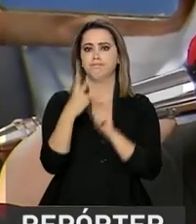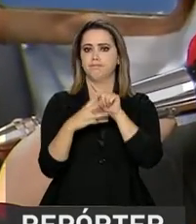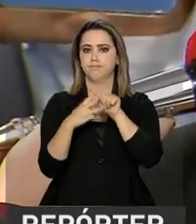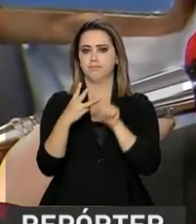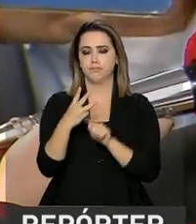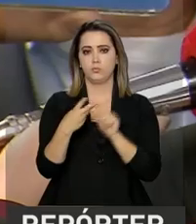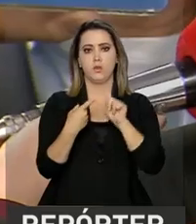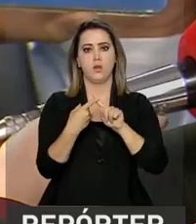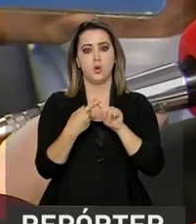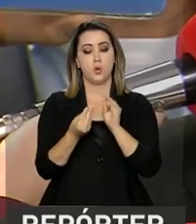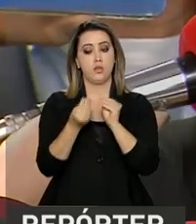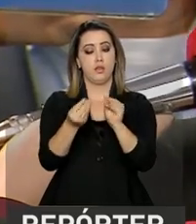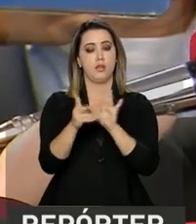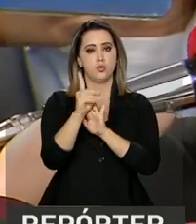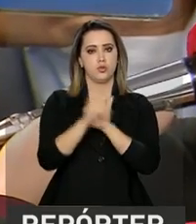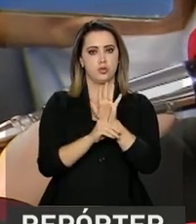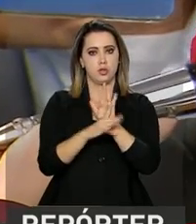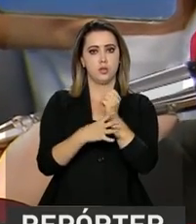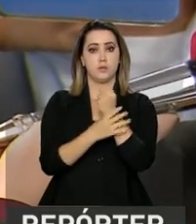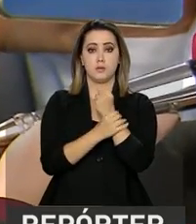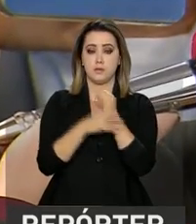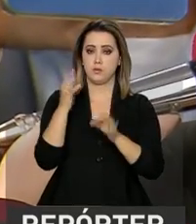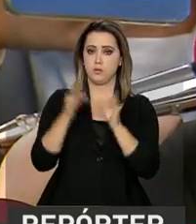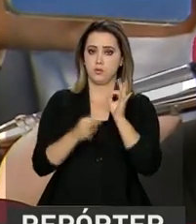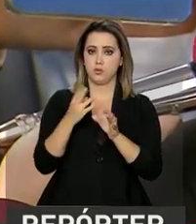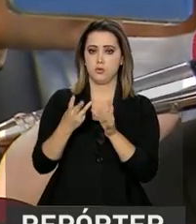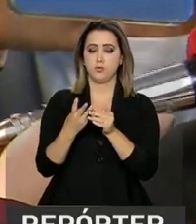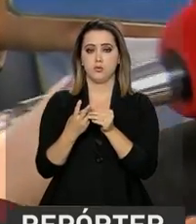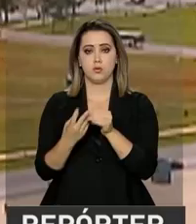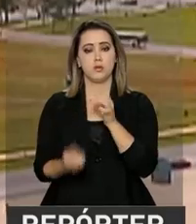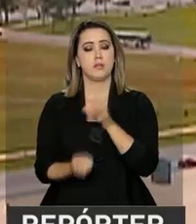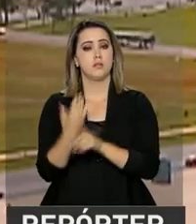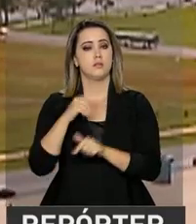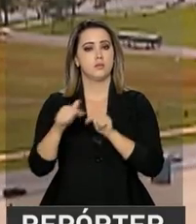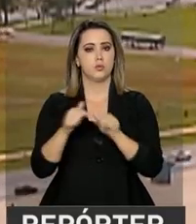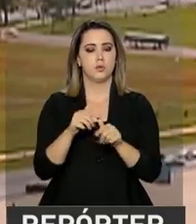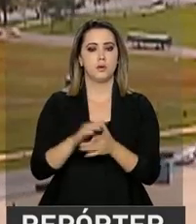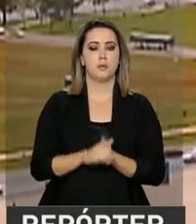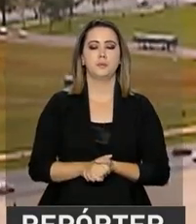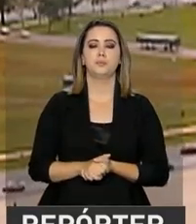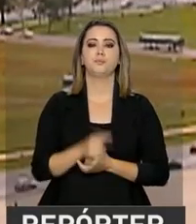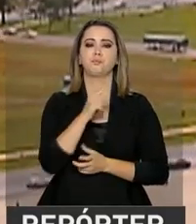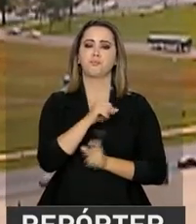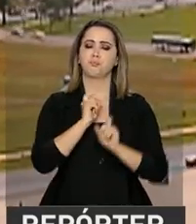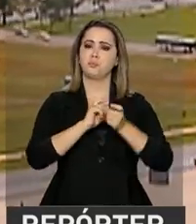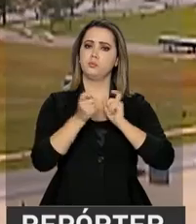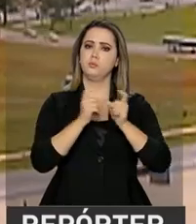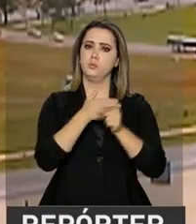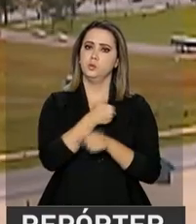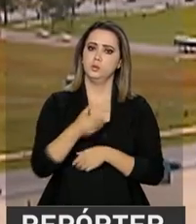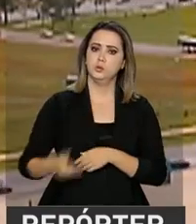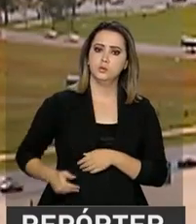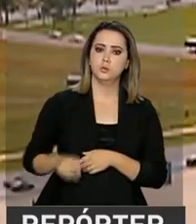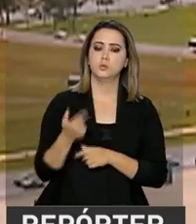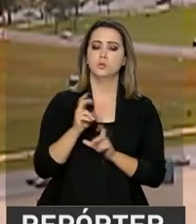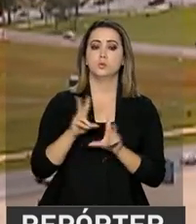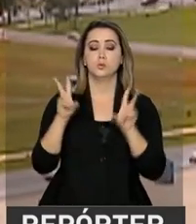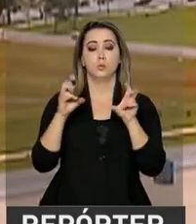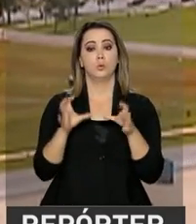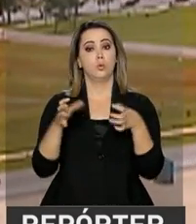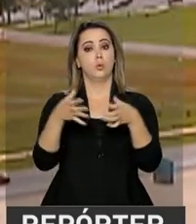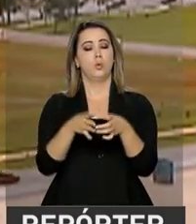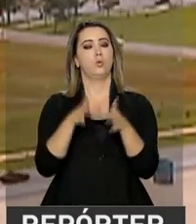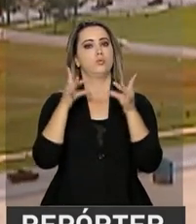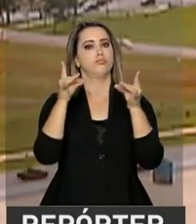consolidar direitos segurança jurídica e geração de empregos a administração pública foi outra área de destaque noes